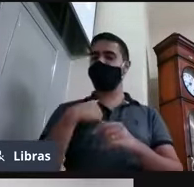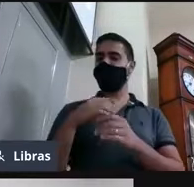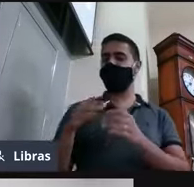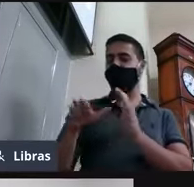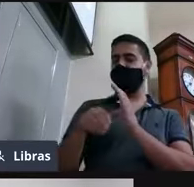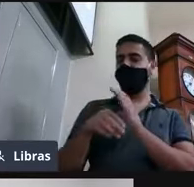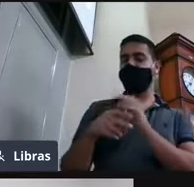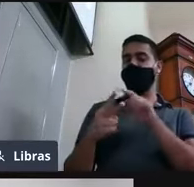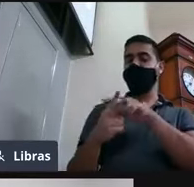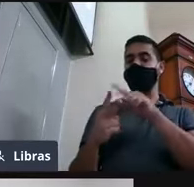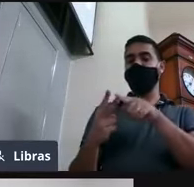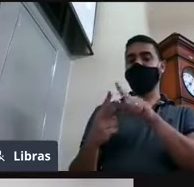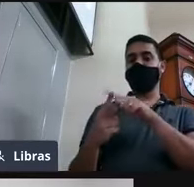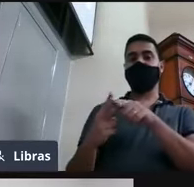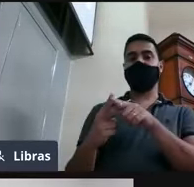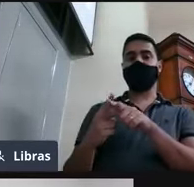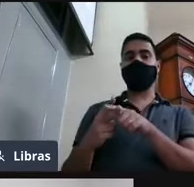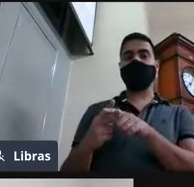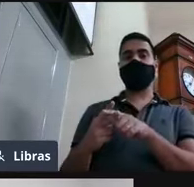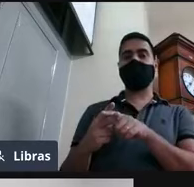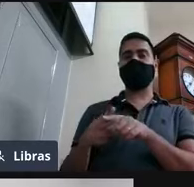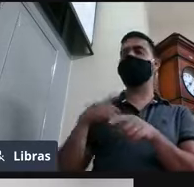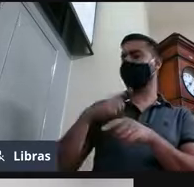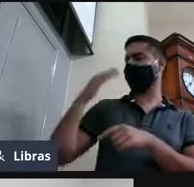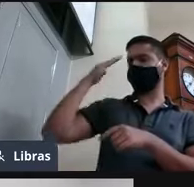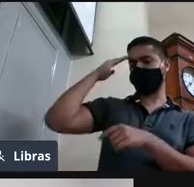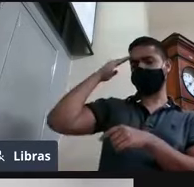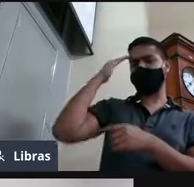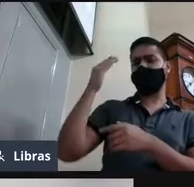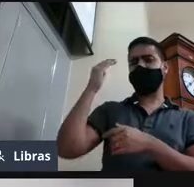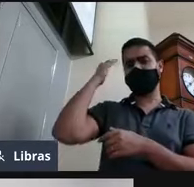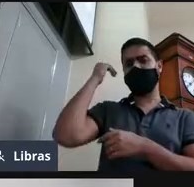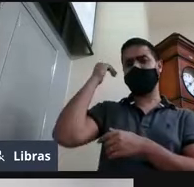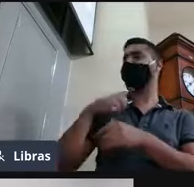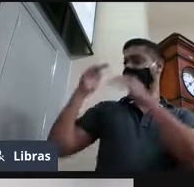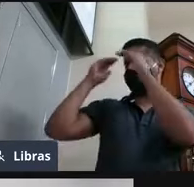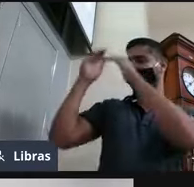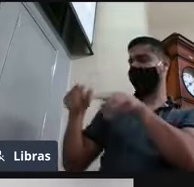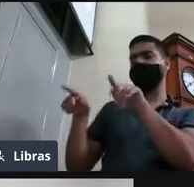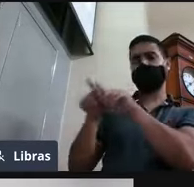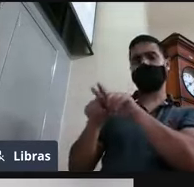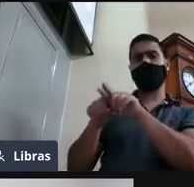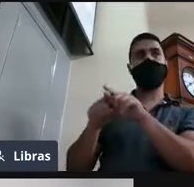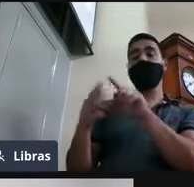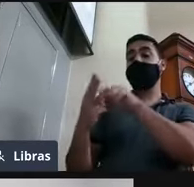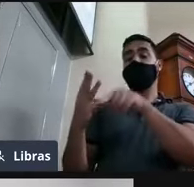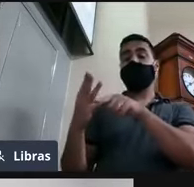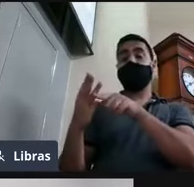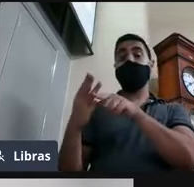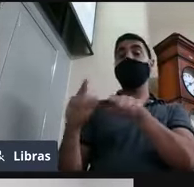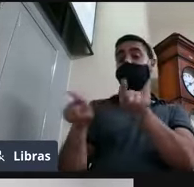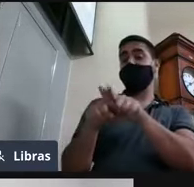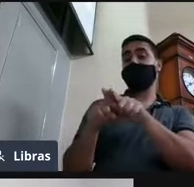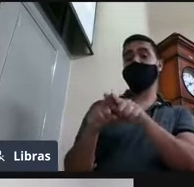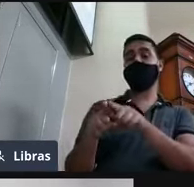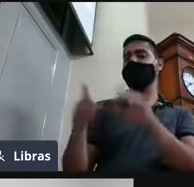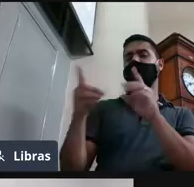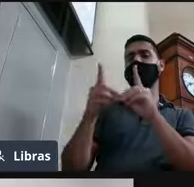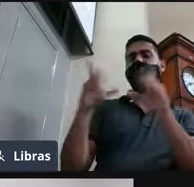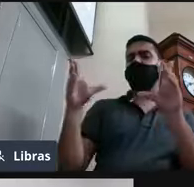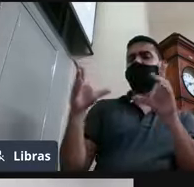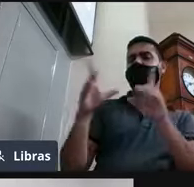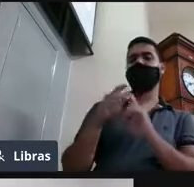Os dois que votaram contra aqui, votaram com suas convicções, e tem o meu respeito também. Isso, os três, vereadora Fabiane, isso é